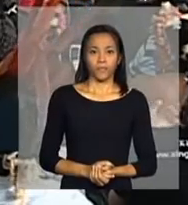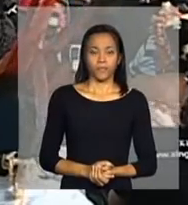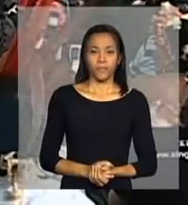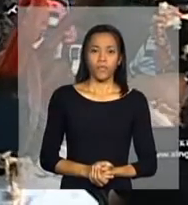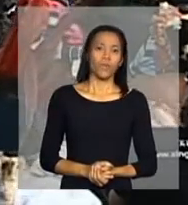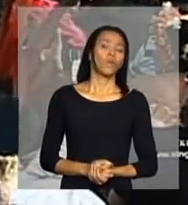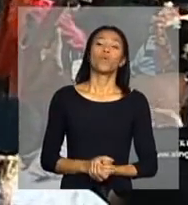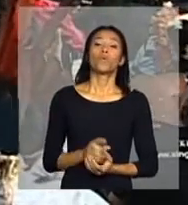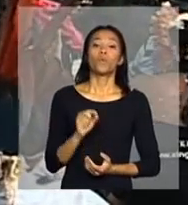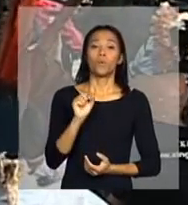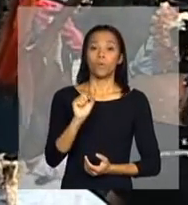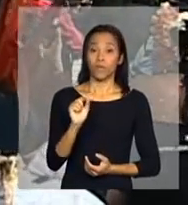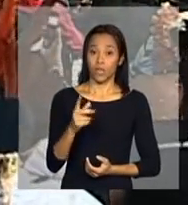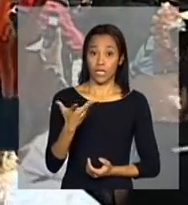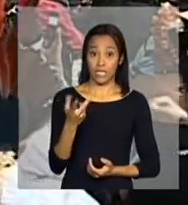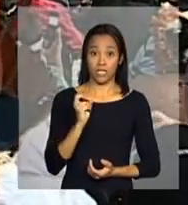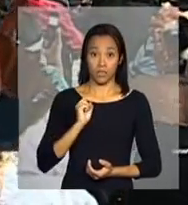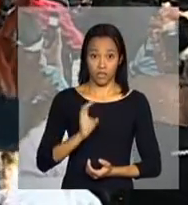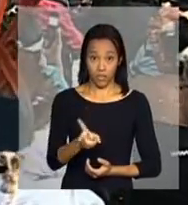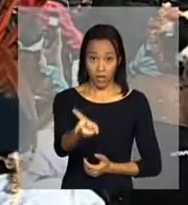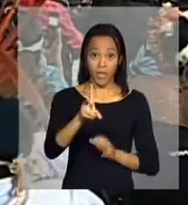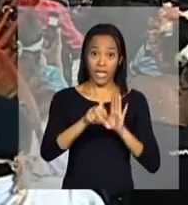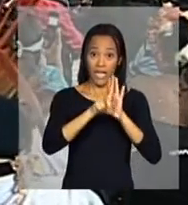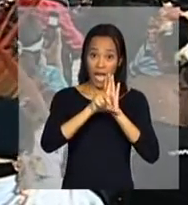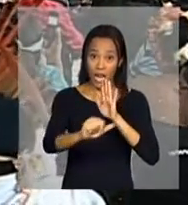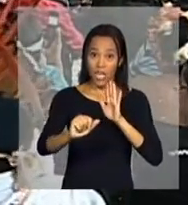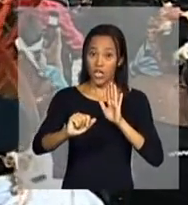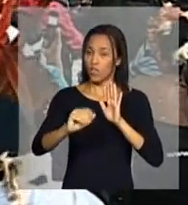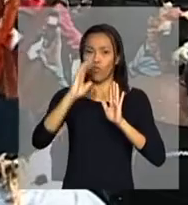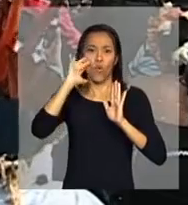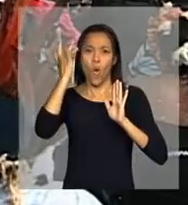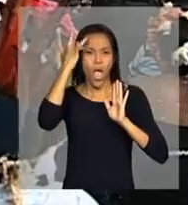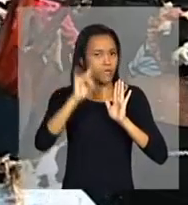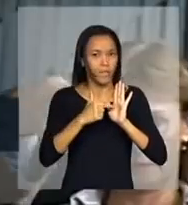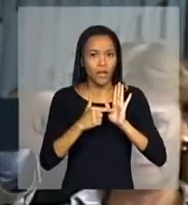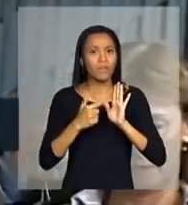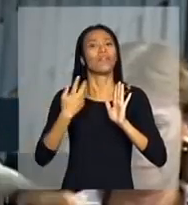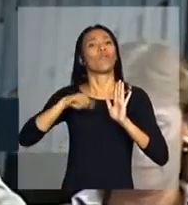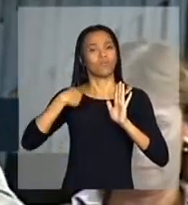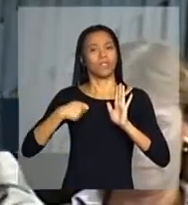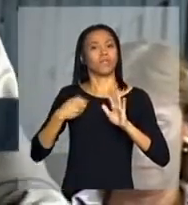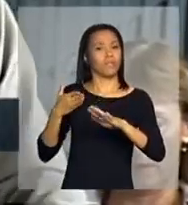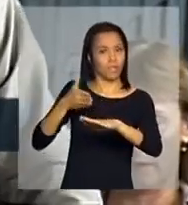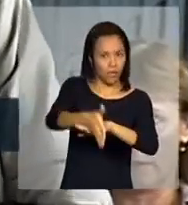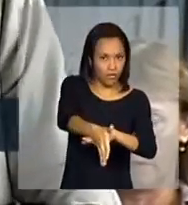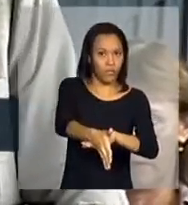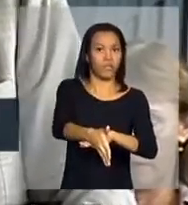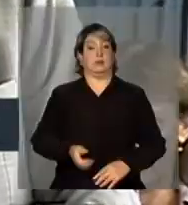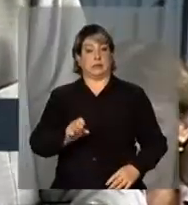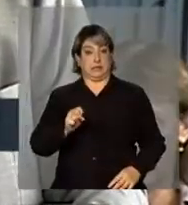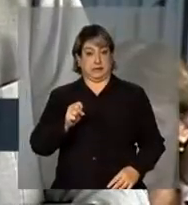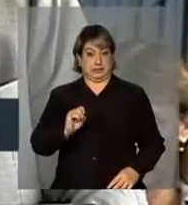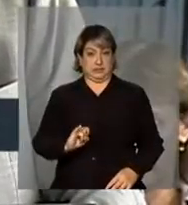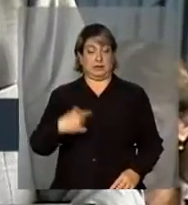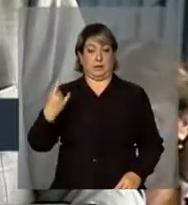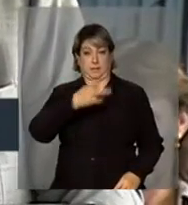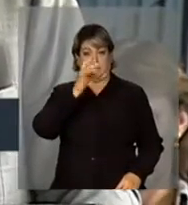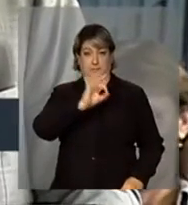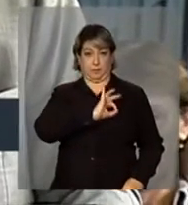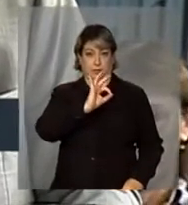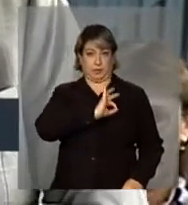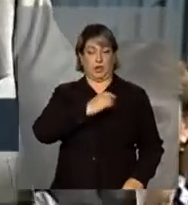O que não quer dizer que sempre que a lei for violada, nós também não tenhamos que intervir. Se policiais nossos agirem